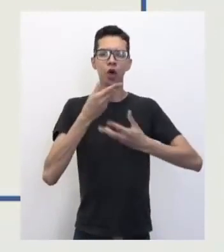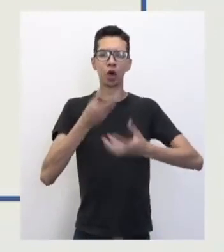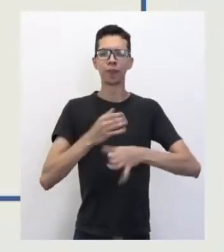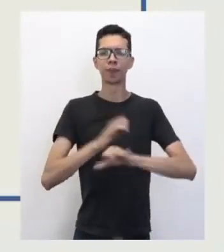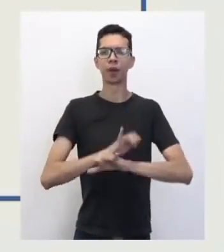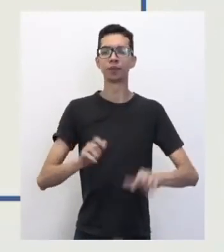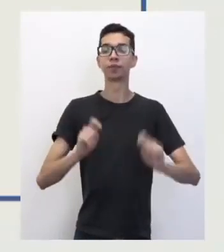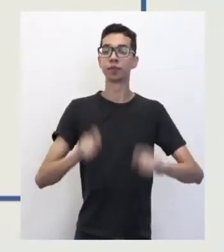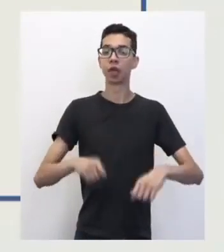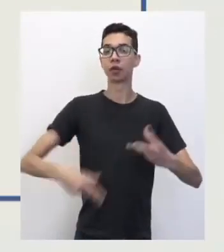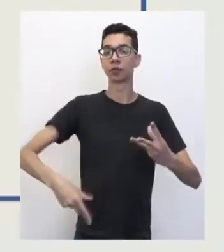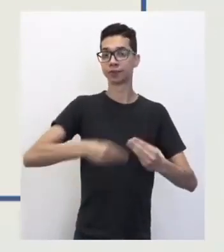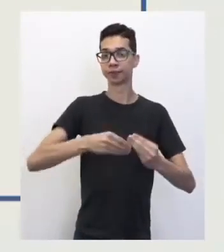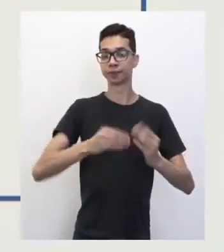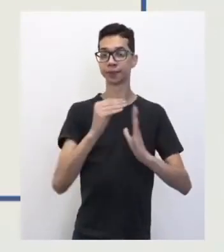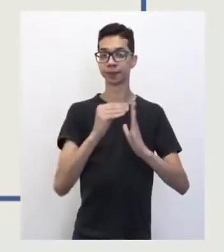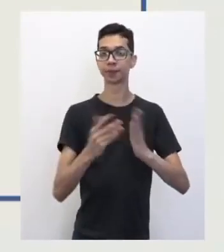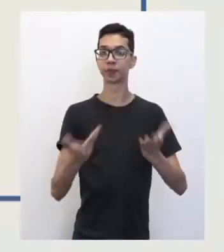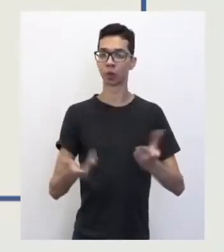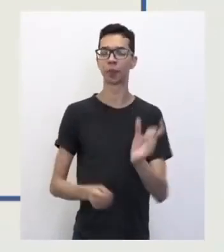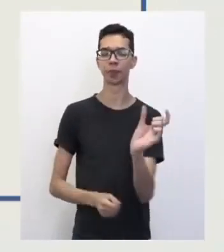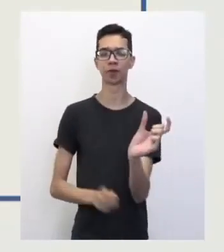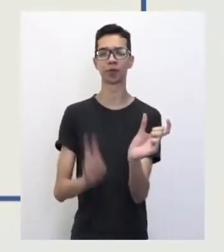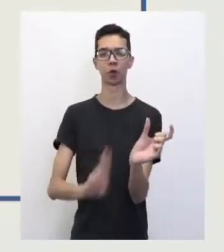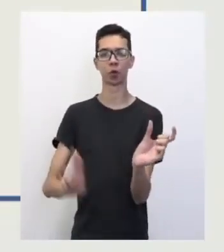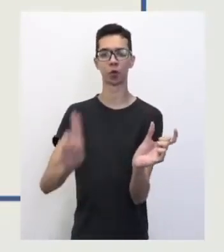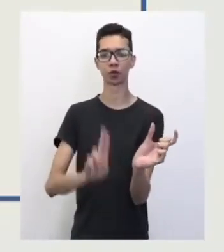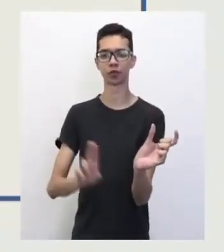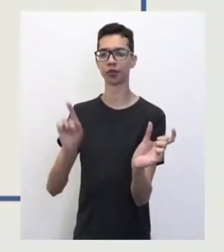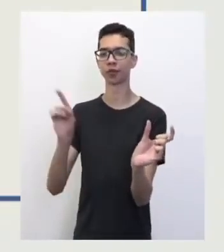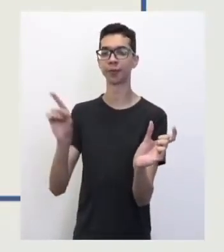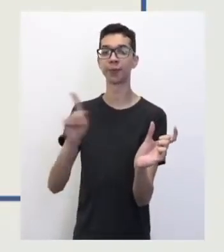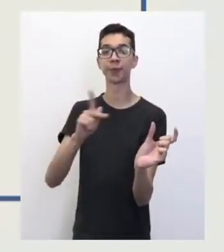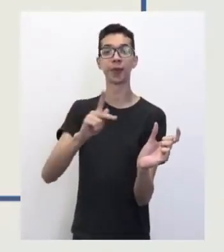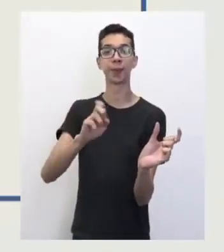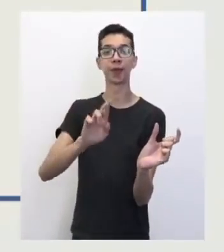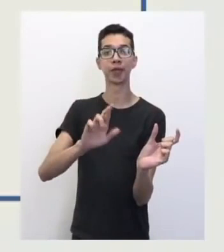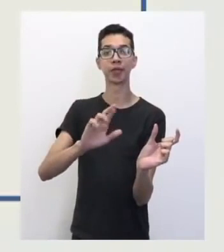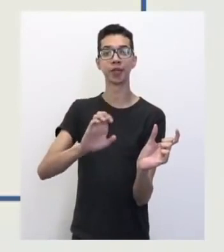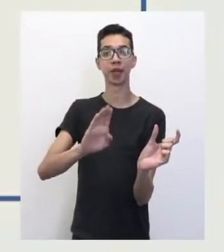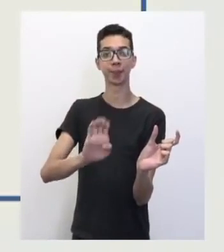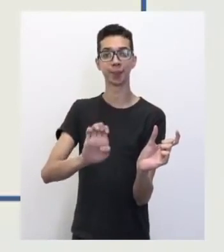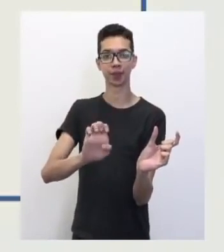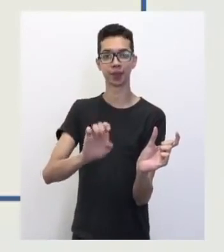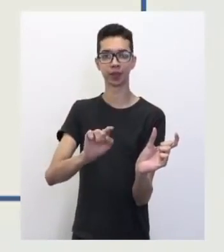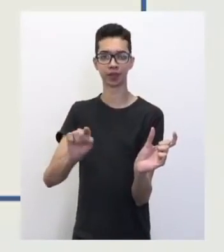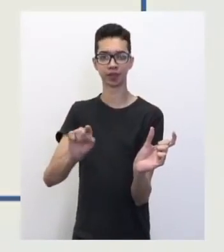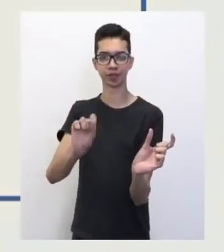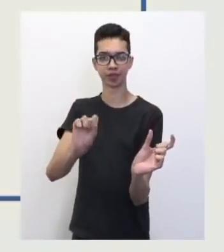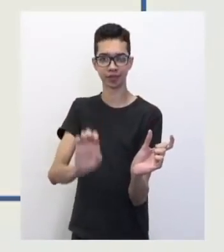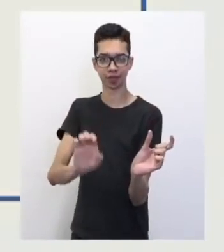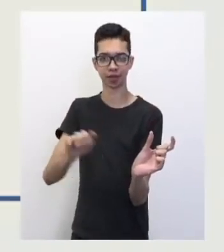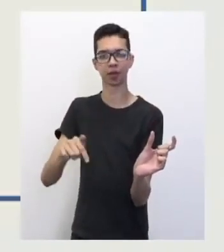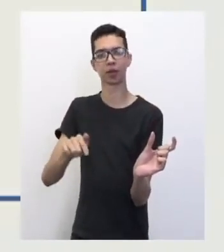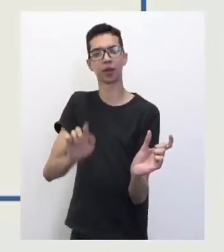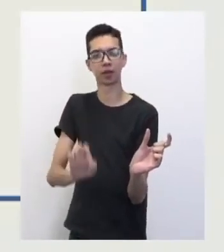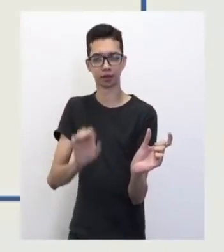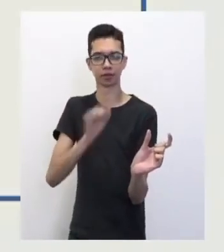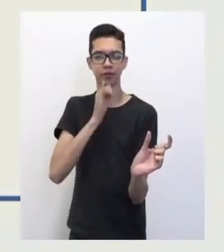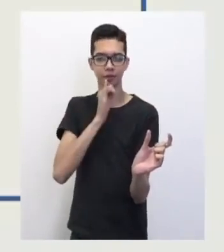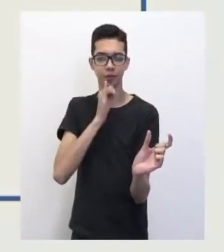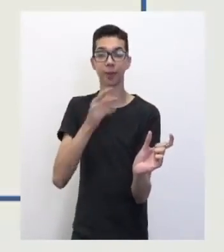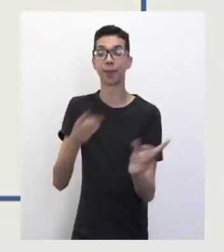gente utiliza esse percebe-se que para reforçar alguma coisa dita anteriormente, né? Então, esse seria